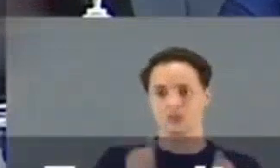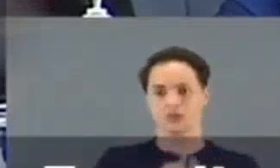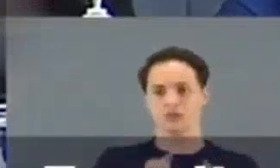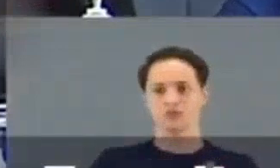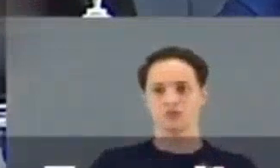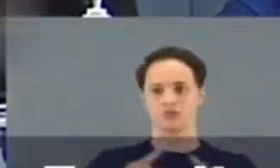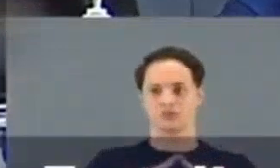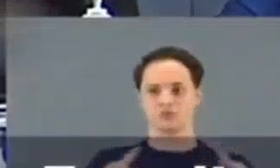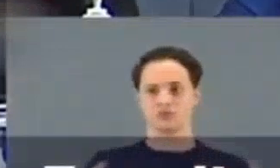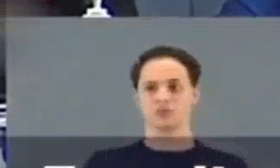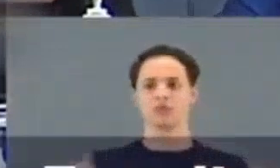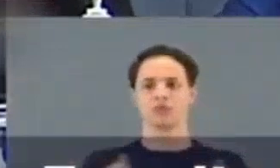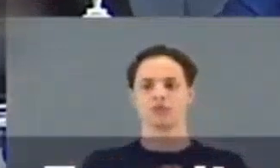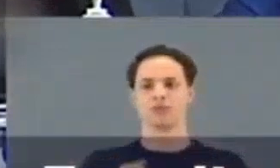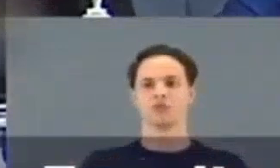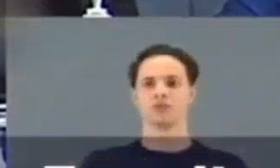ver.